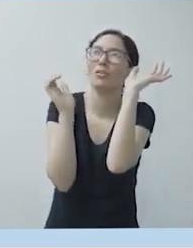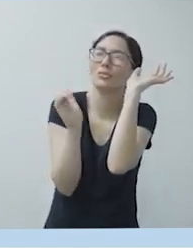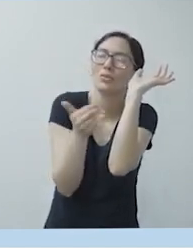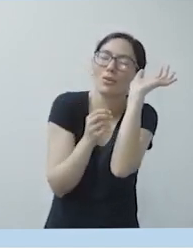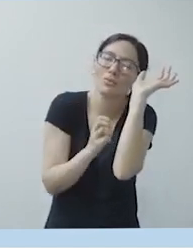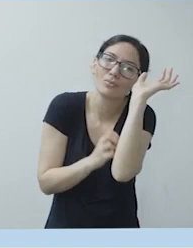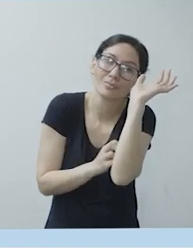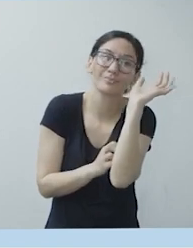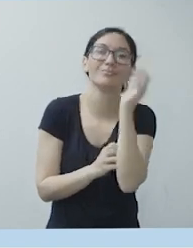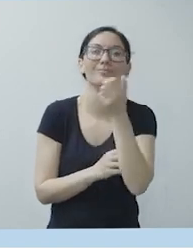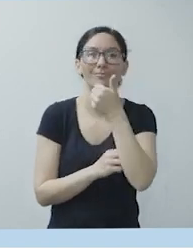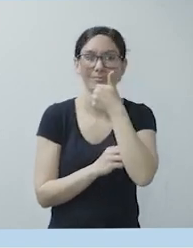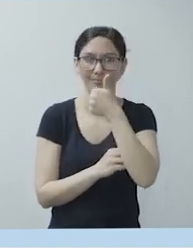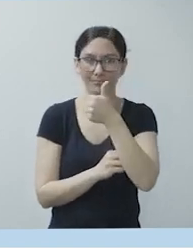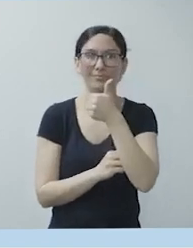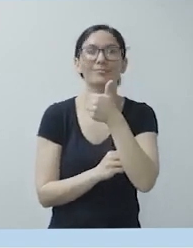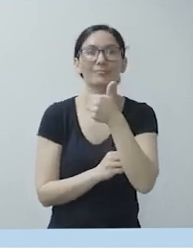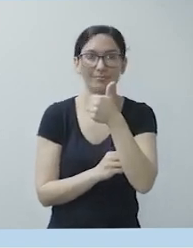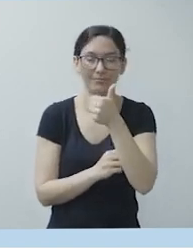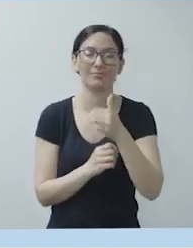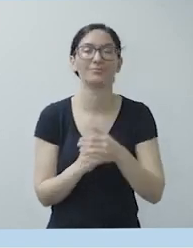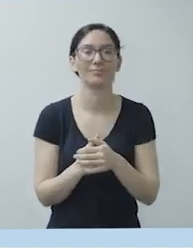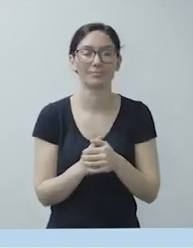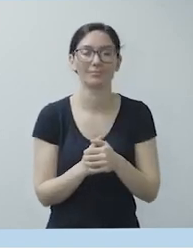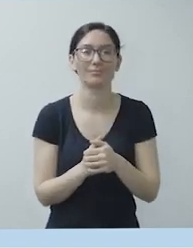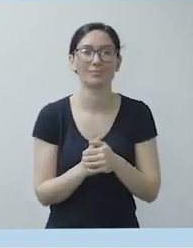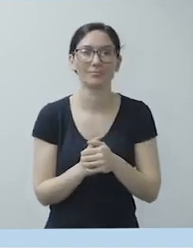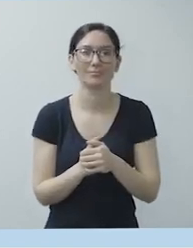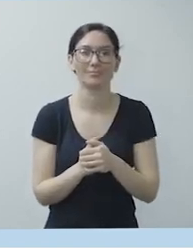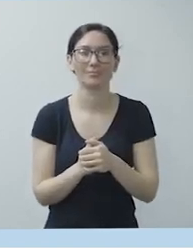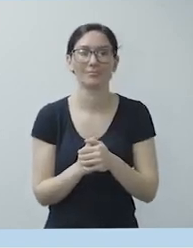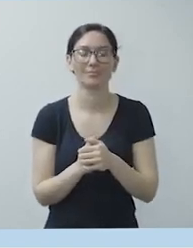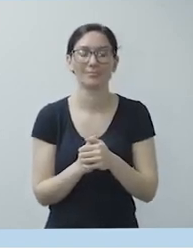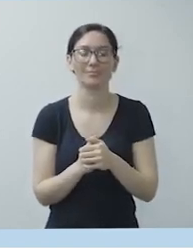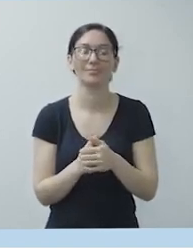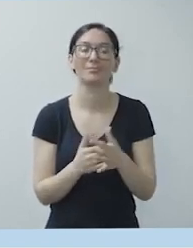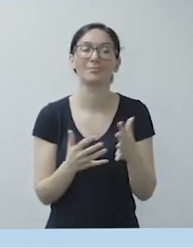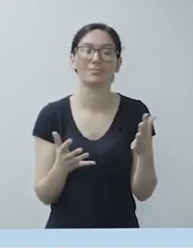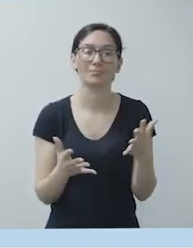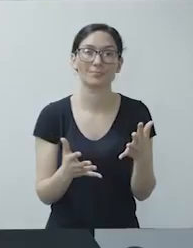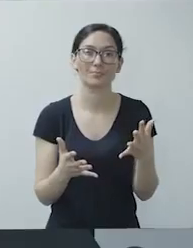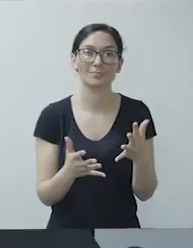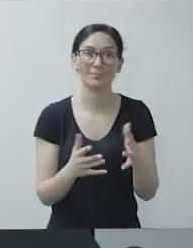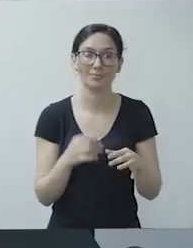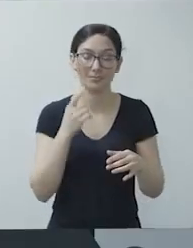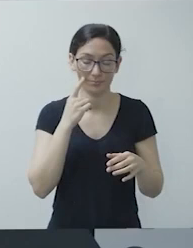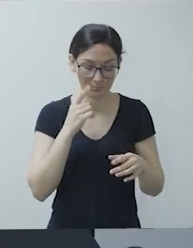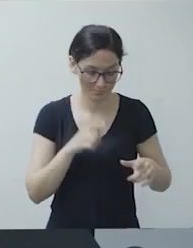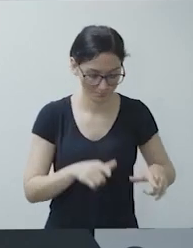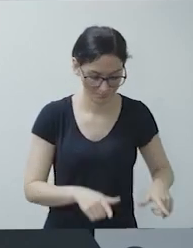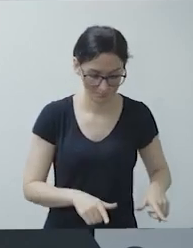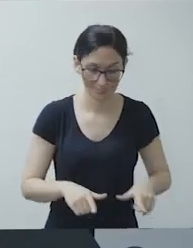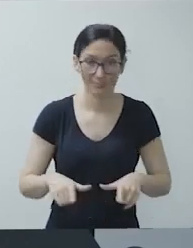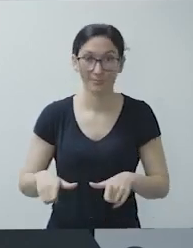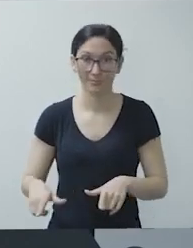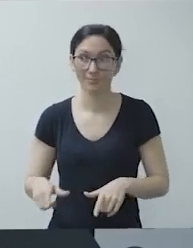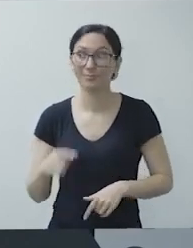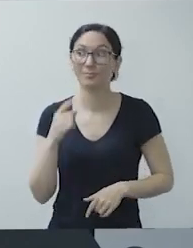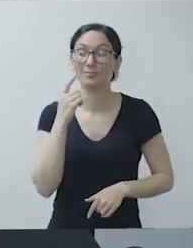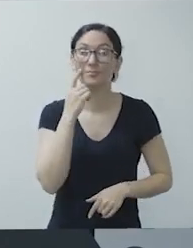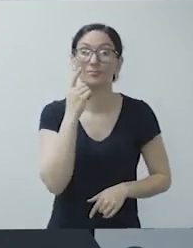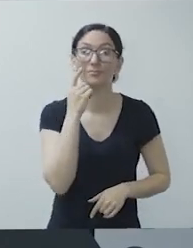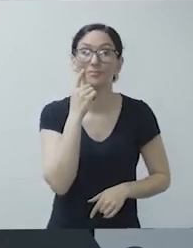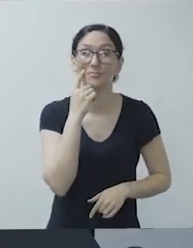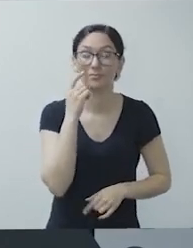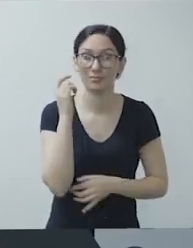da árvore. Muito bem! Vamos colocar então aqui na nossa árvore